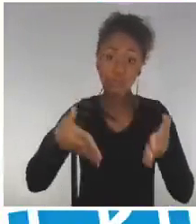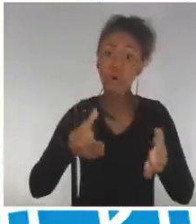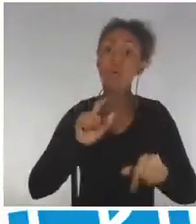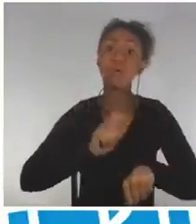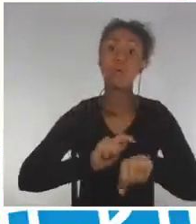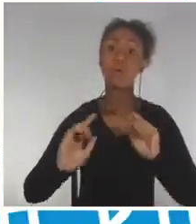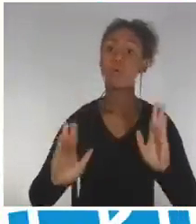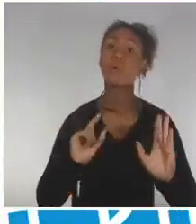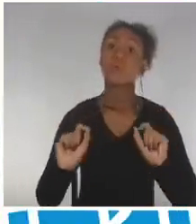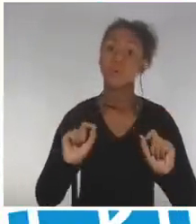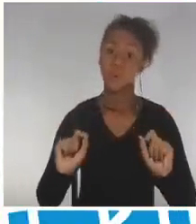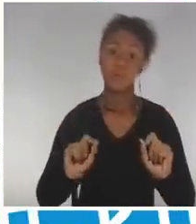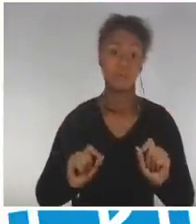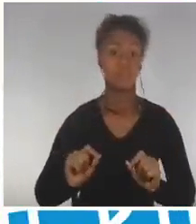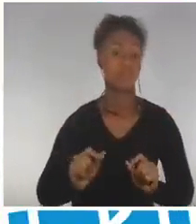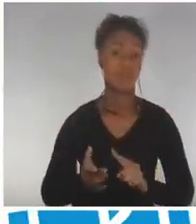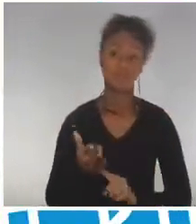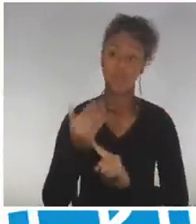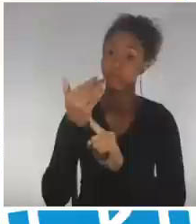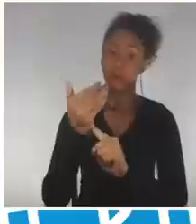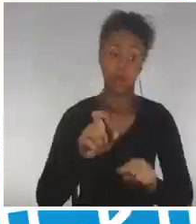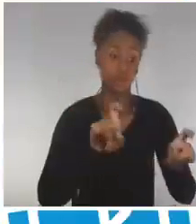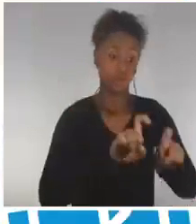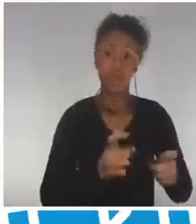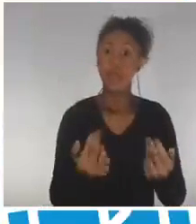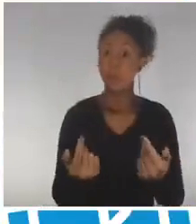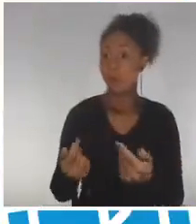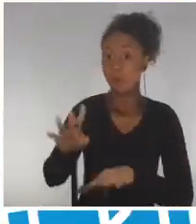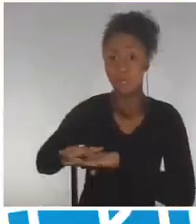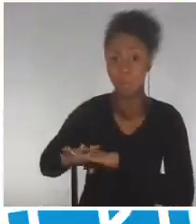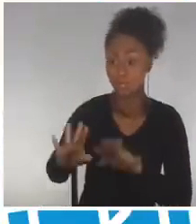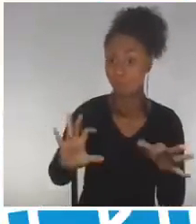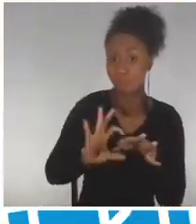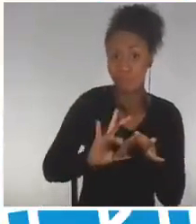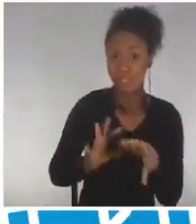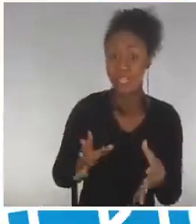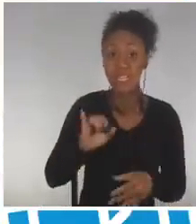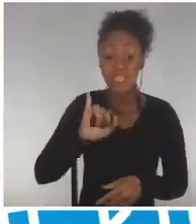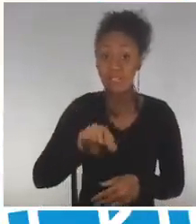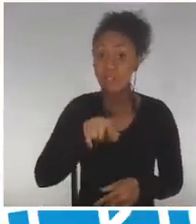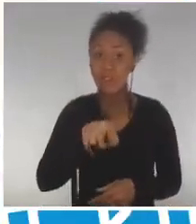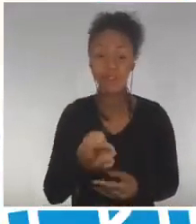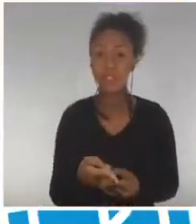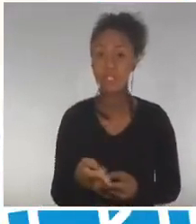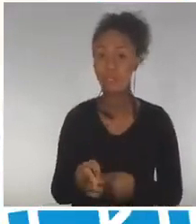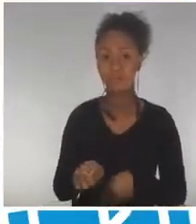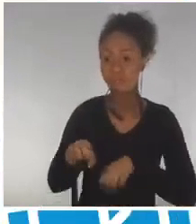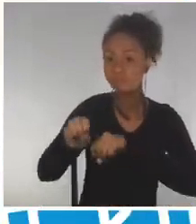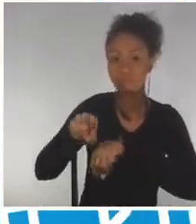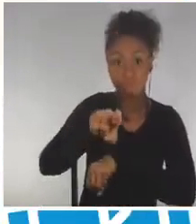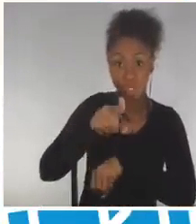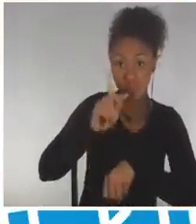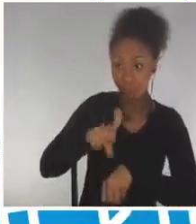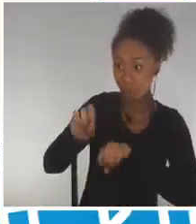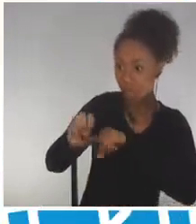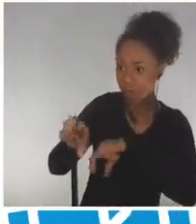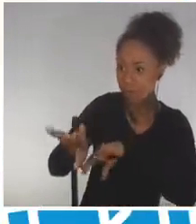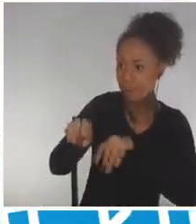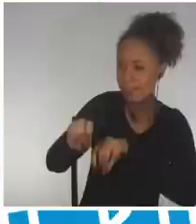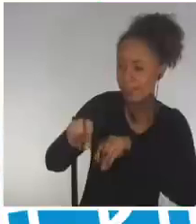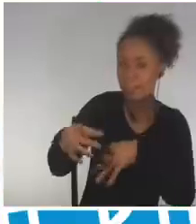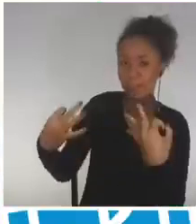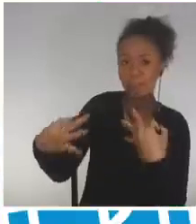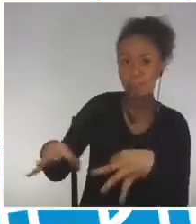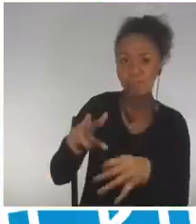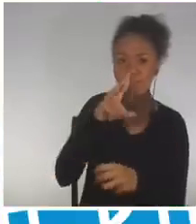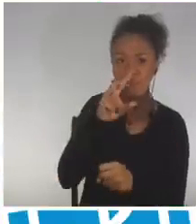da computação é matemática. Se você não conseguir dar ao aluno uma base sólida,